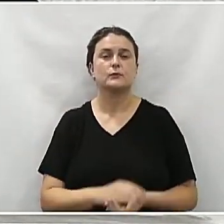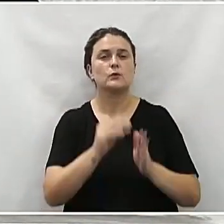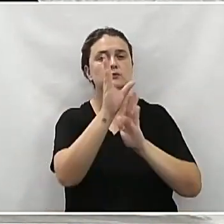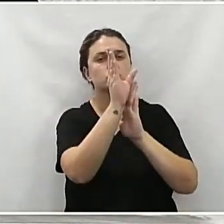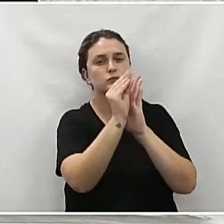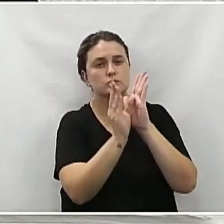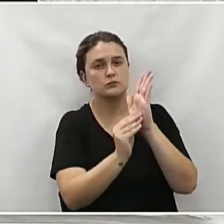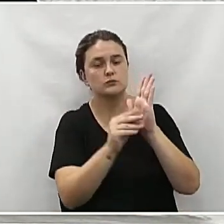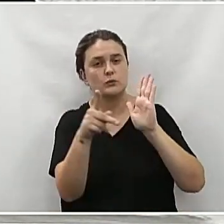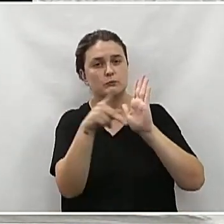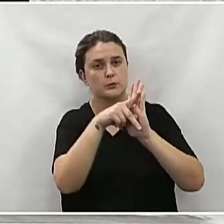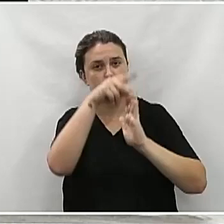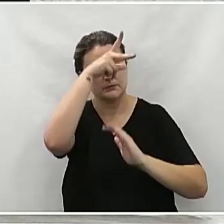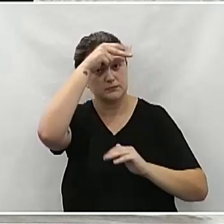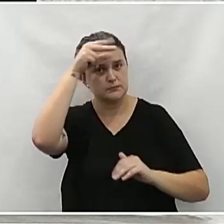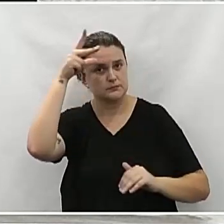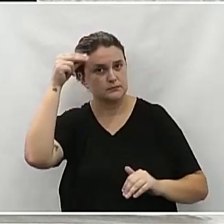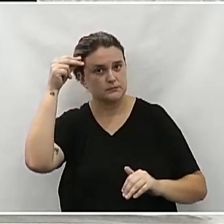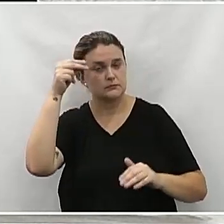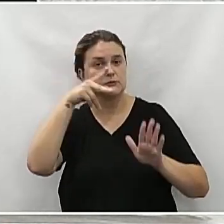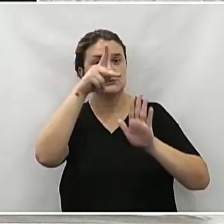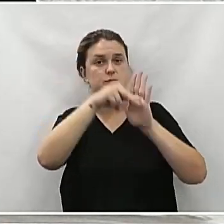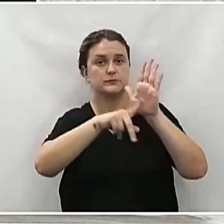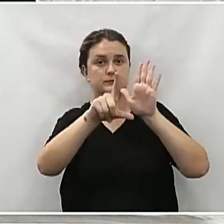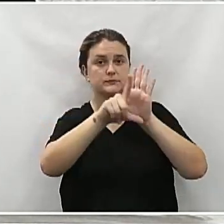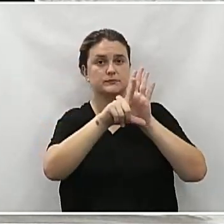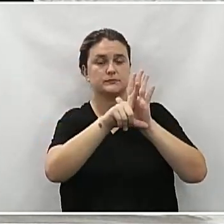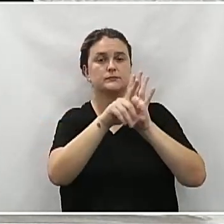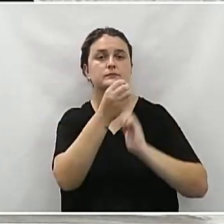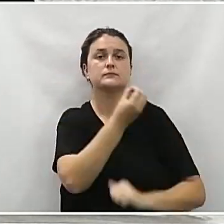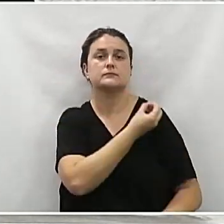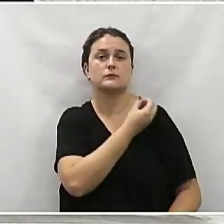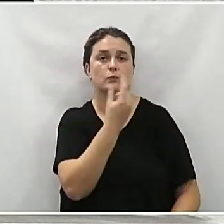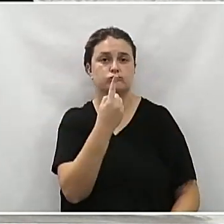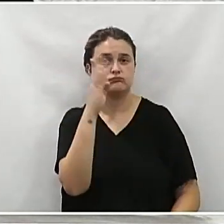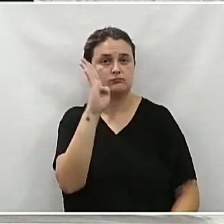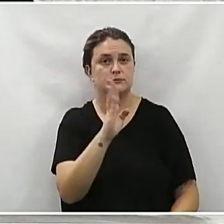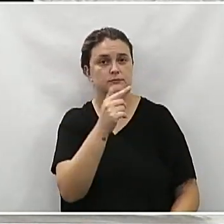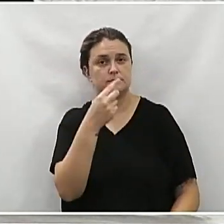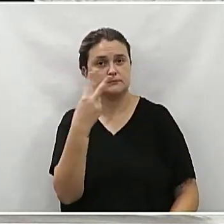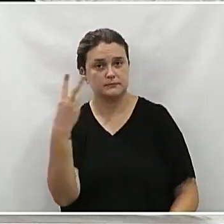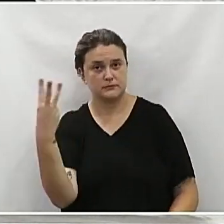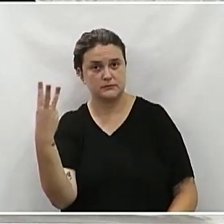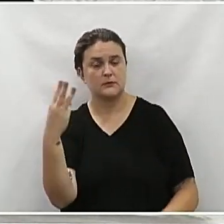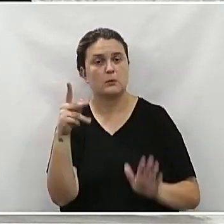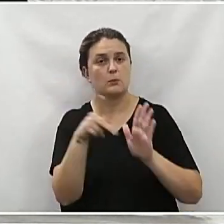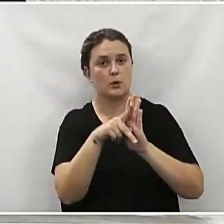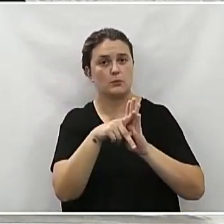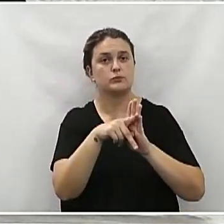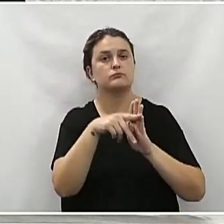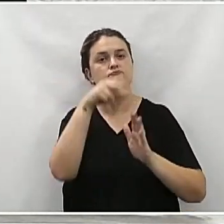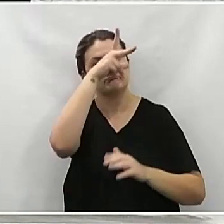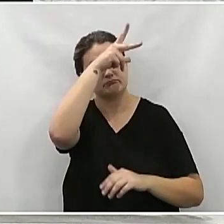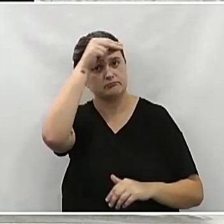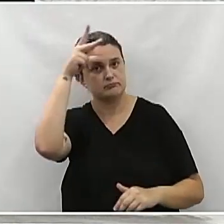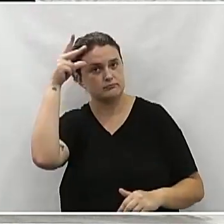Matéria do Executivo. Projeto de lei ordinária, número 1 de 2023, do Executivo.